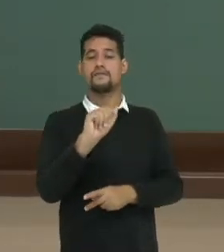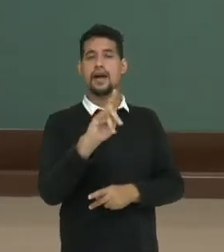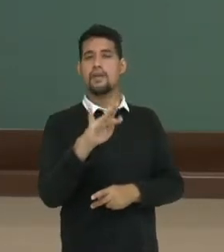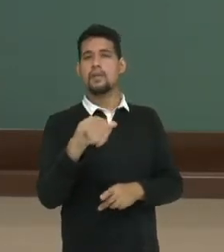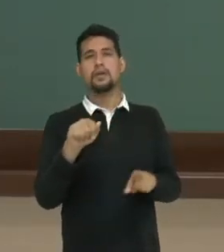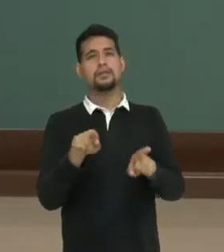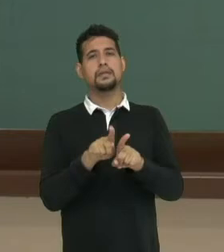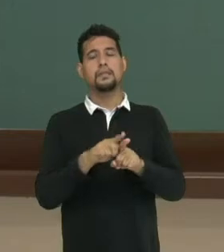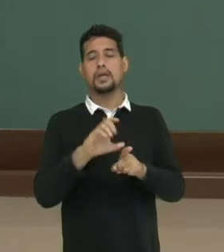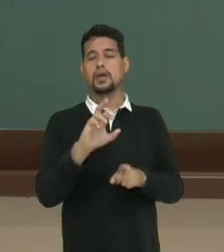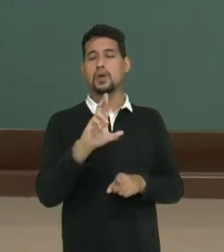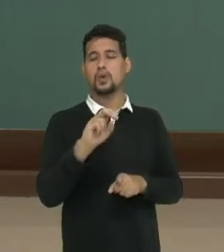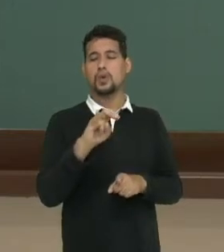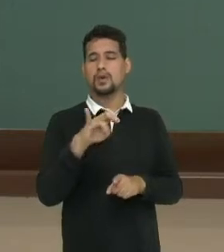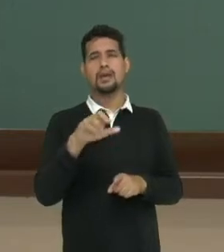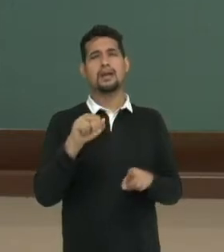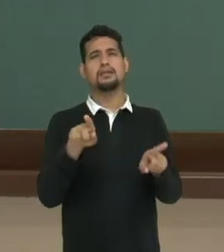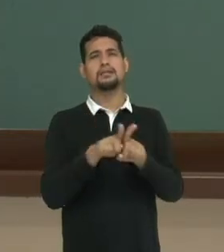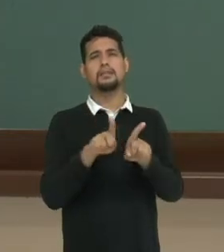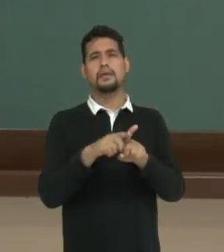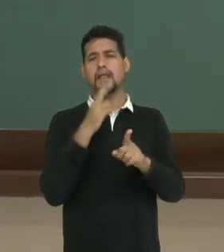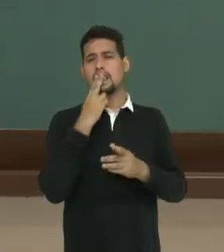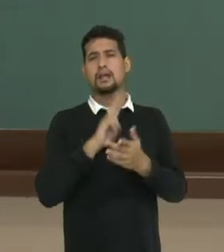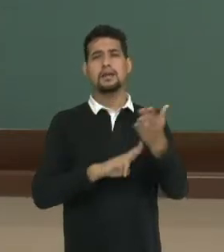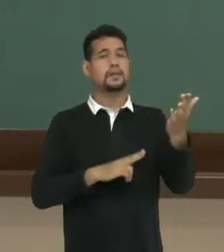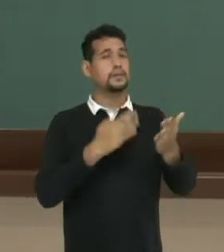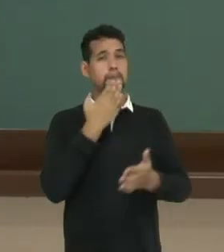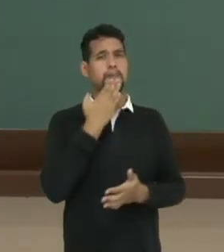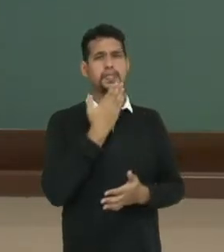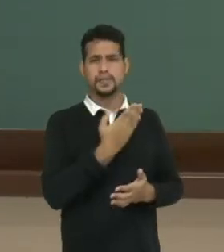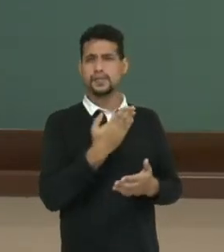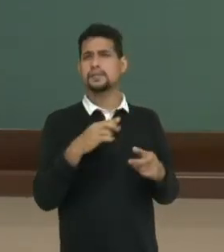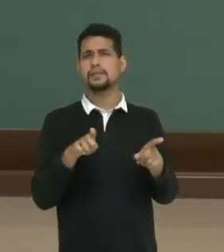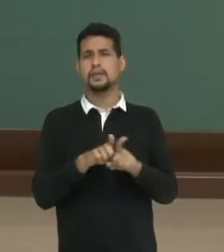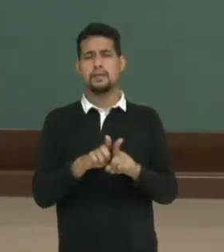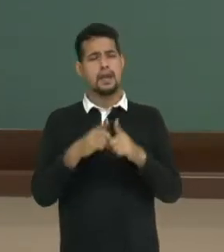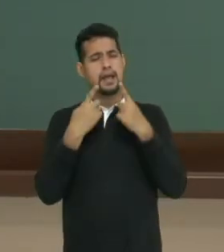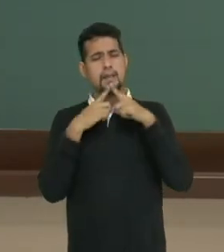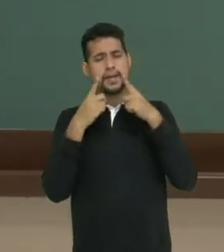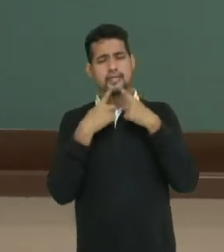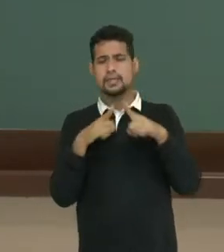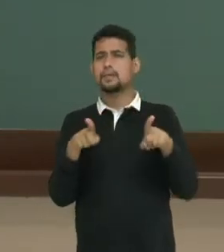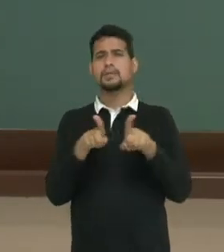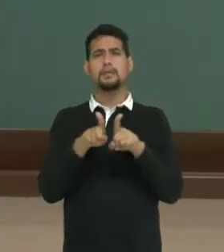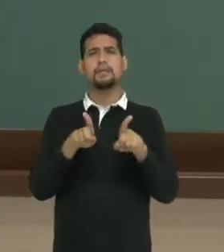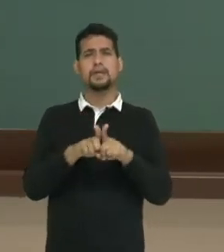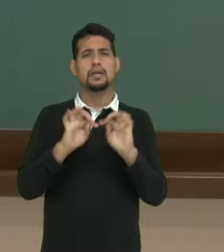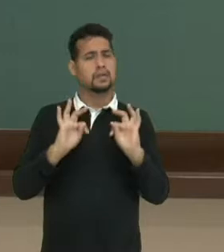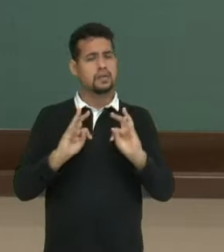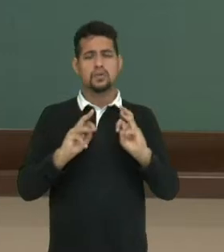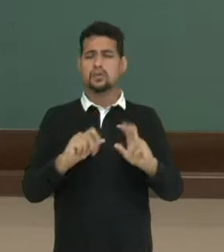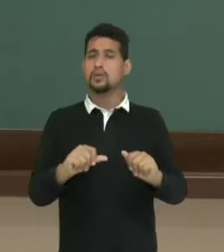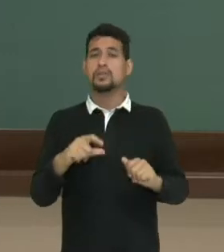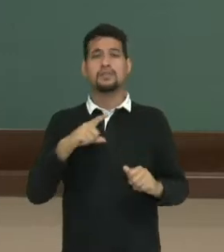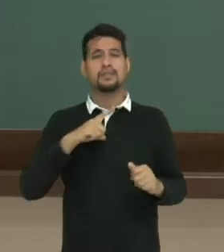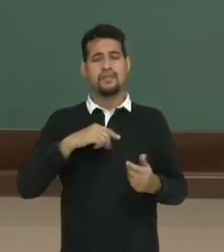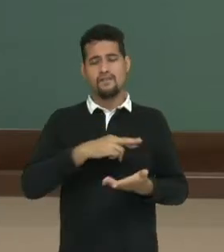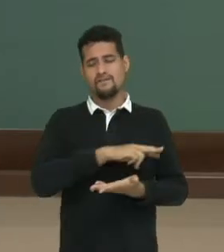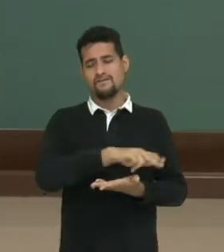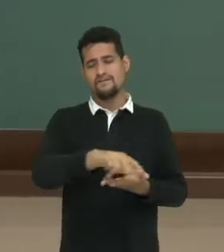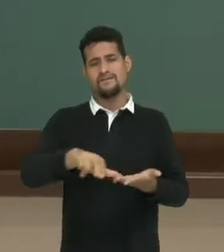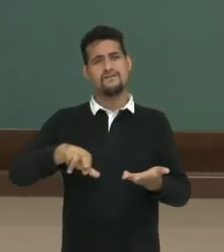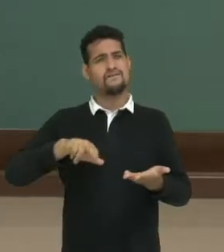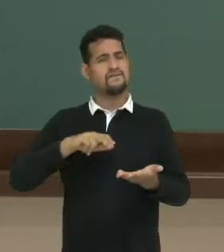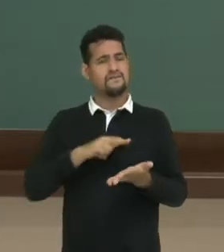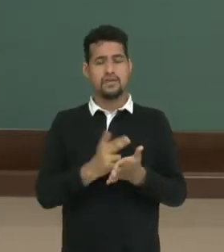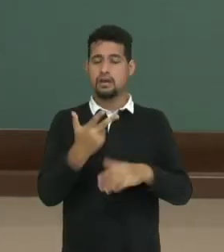da crônica e das cartas de solicitação, carta de reclamação. Vão ter ali vários vídeos que